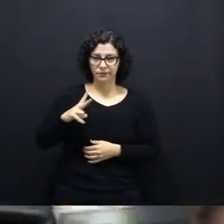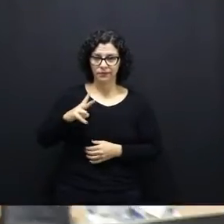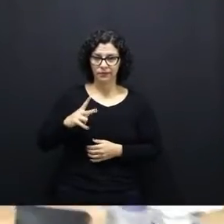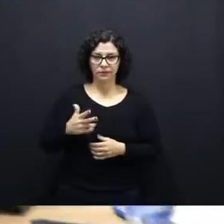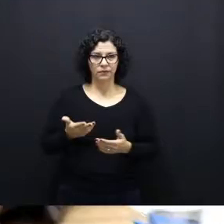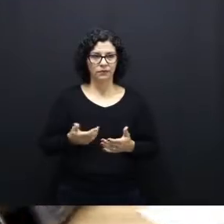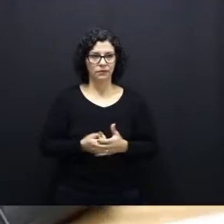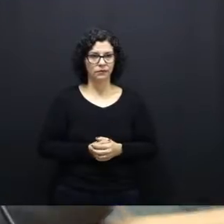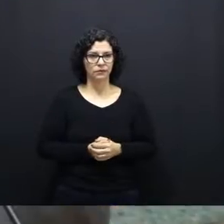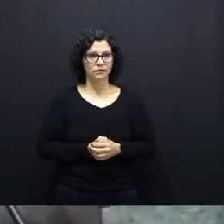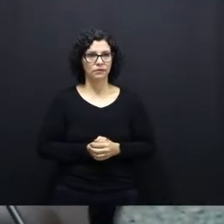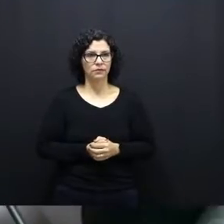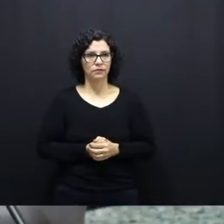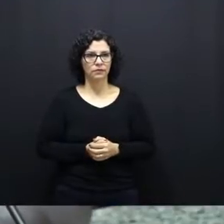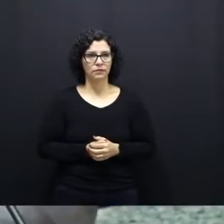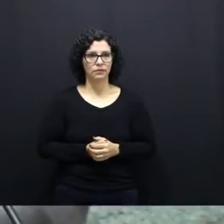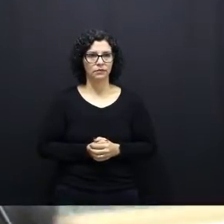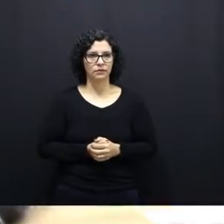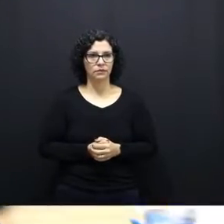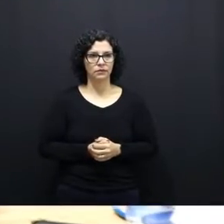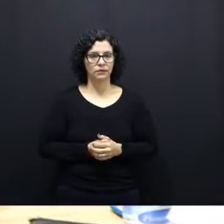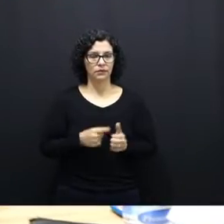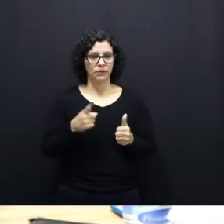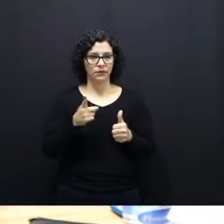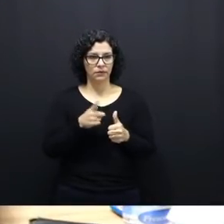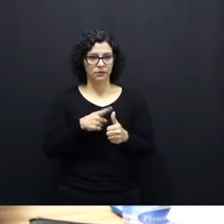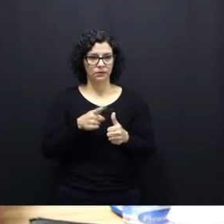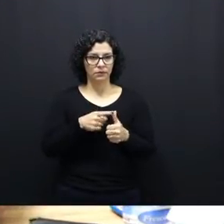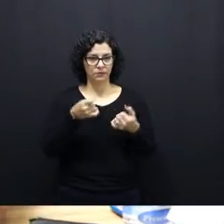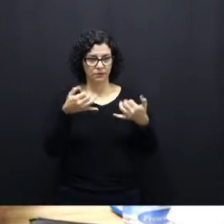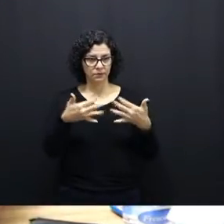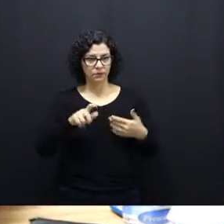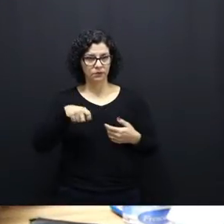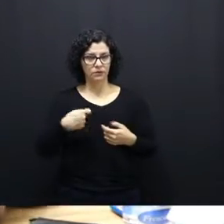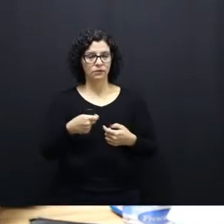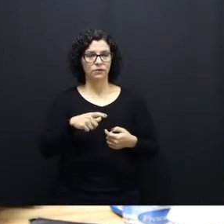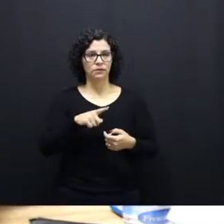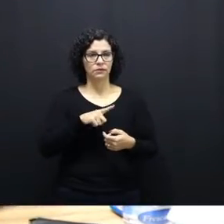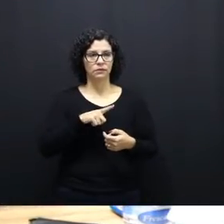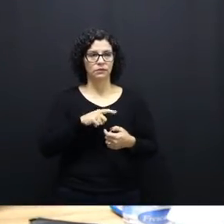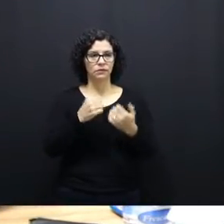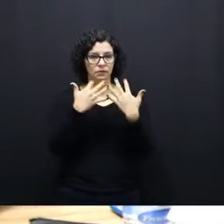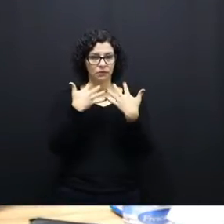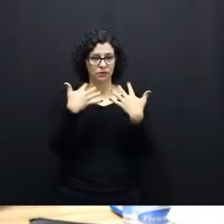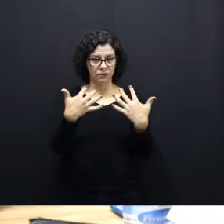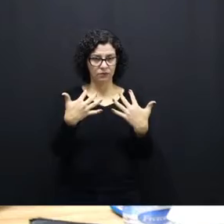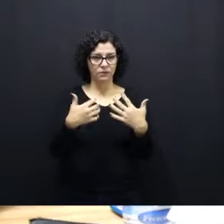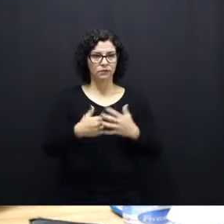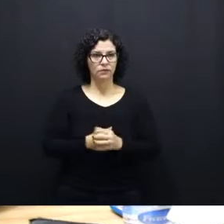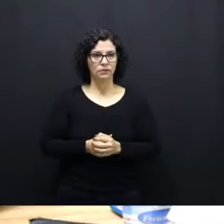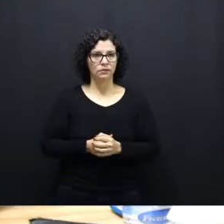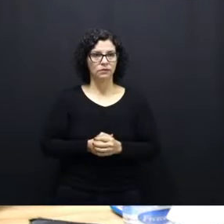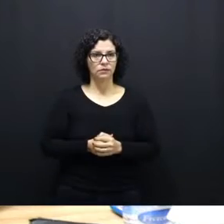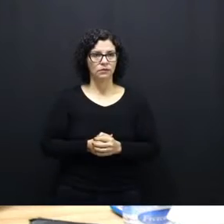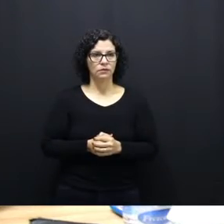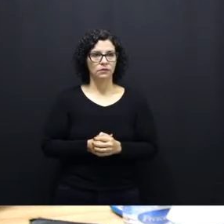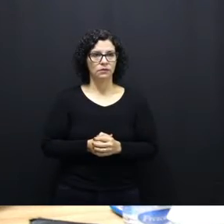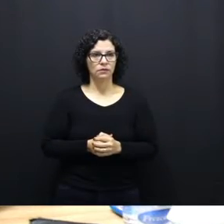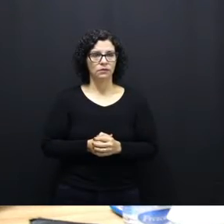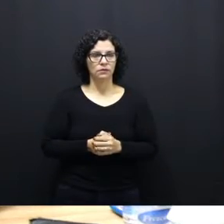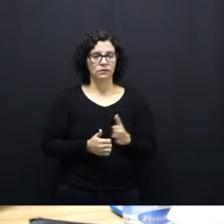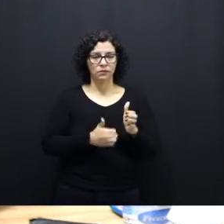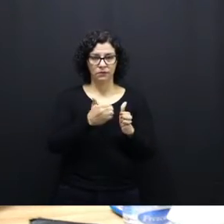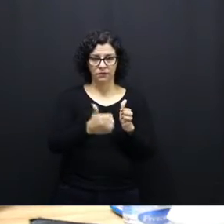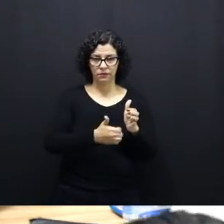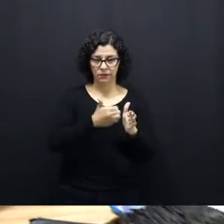aqui no primeiro para dizer sobre a audiência pública né sobre a nova